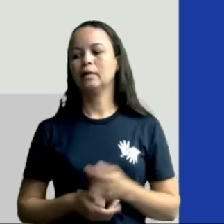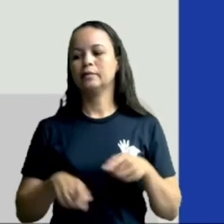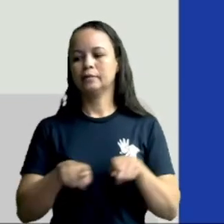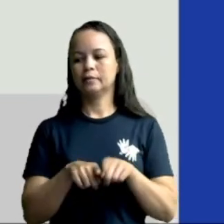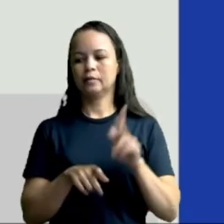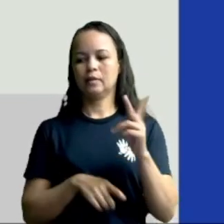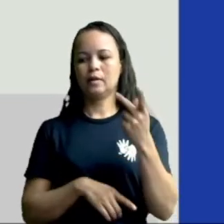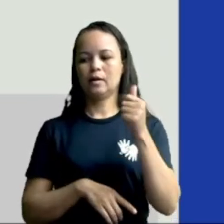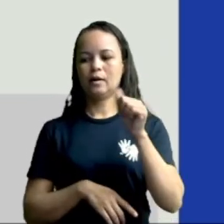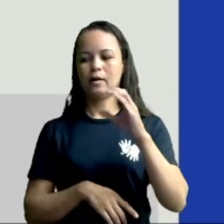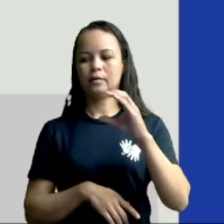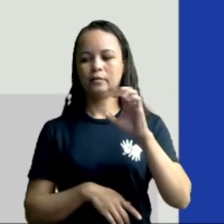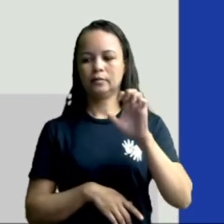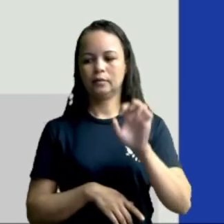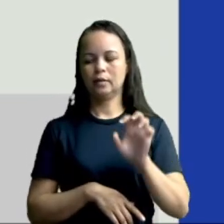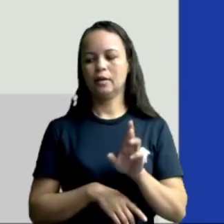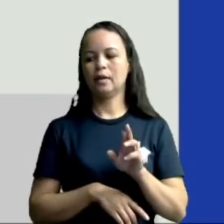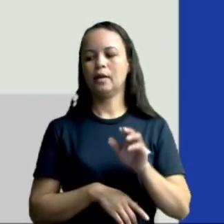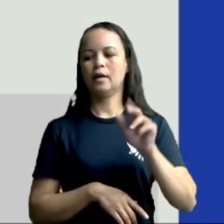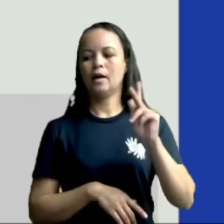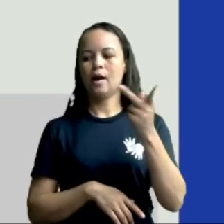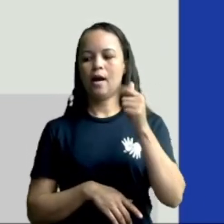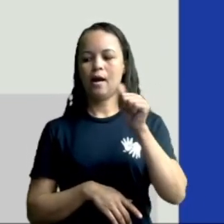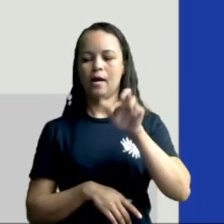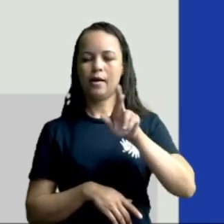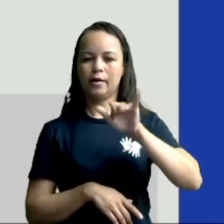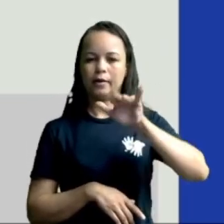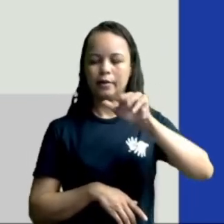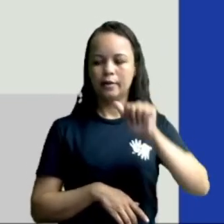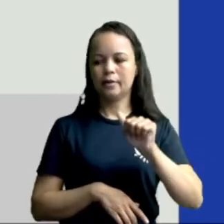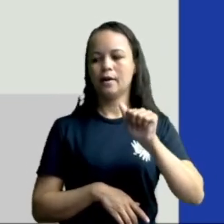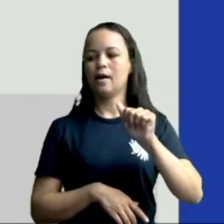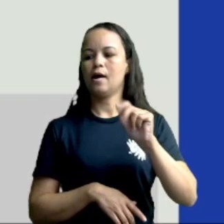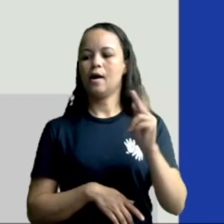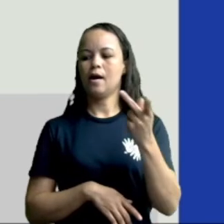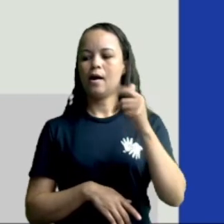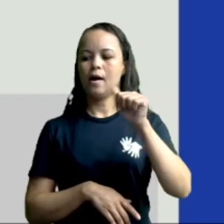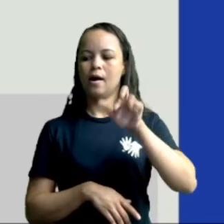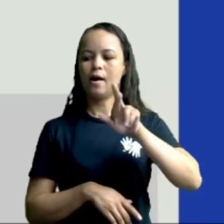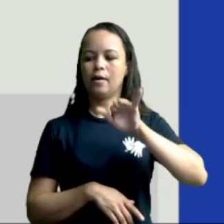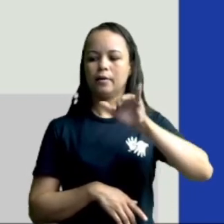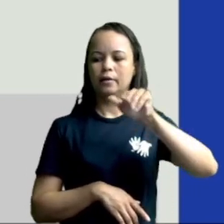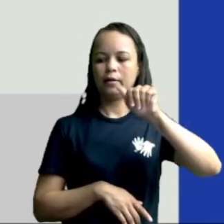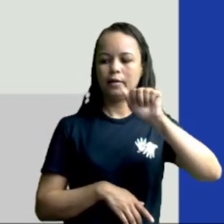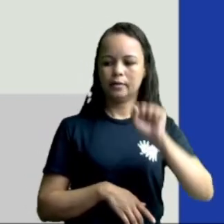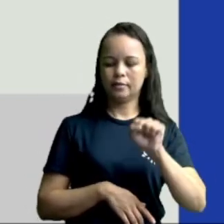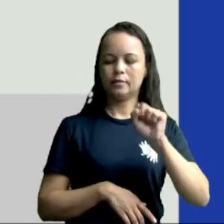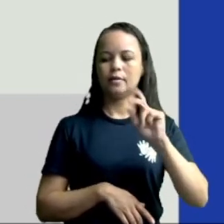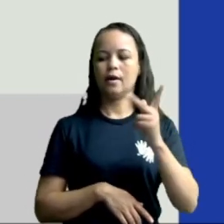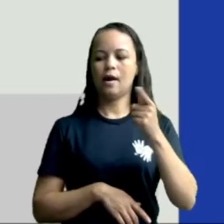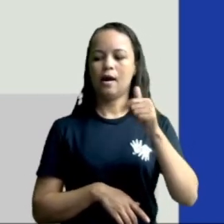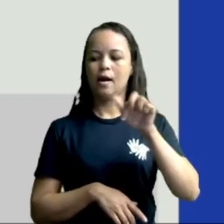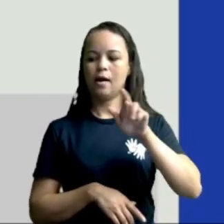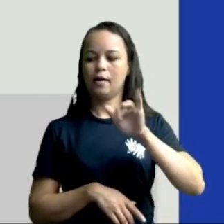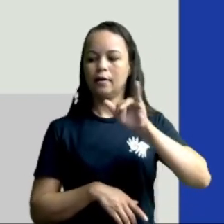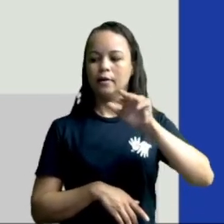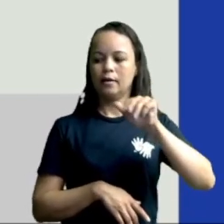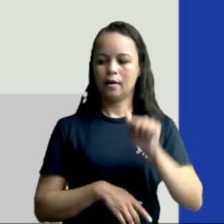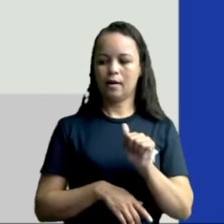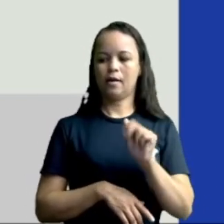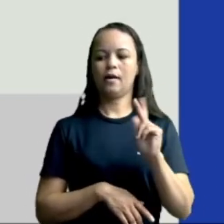Ó. Yo haría, tu harías, él haría, nosotros haríamos,